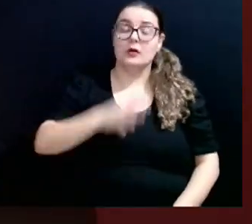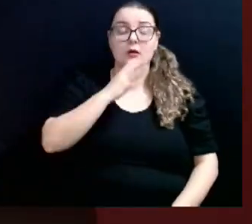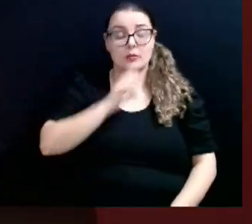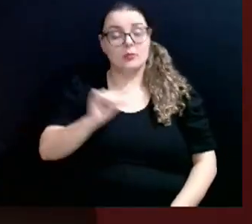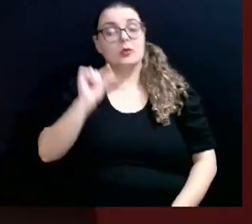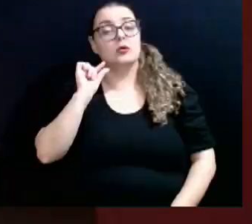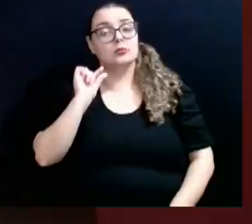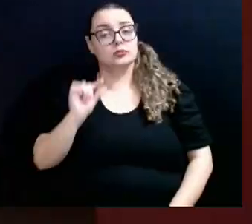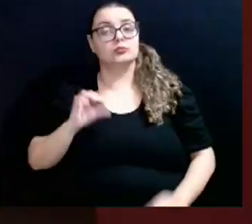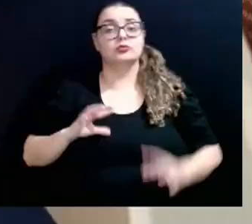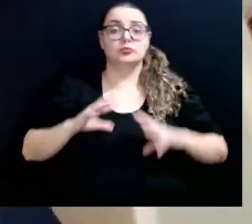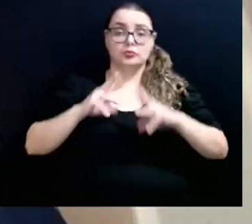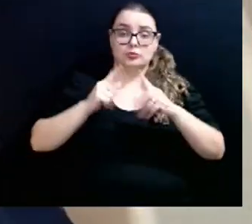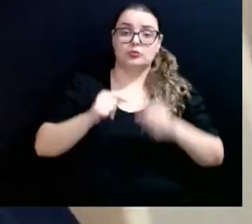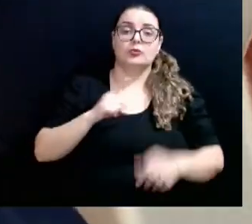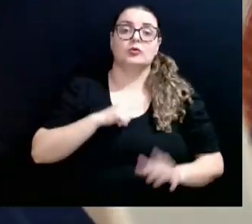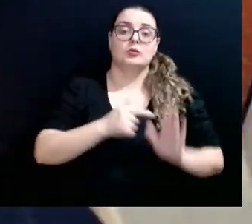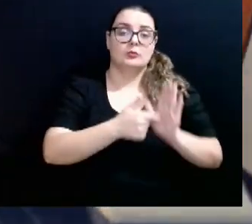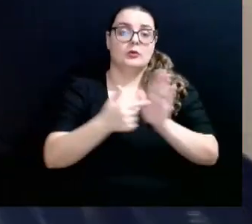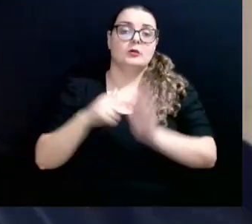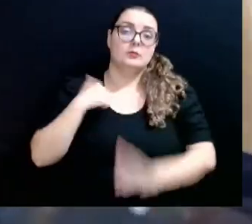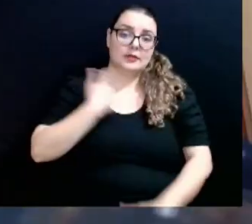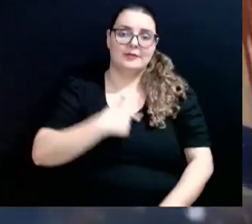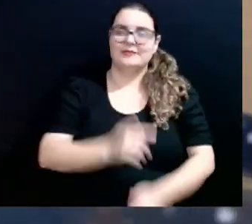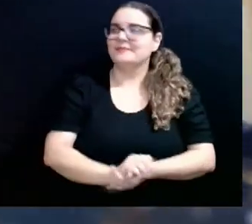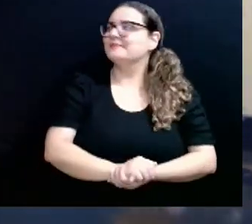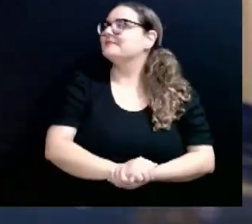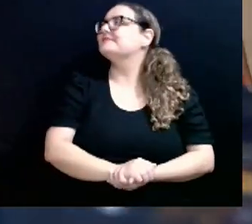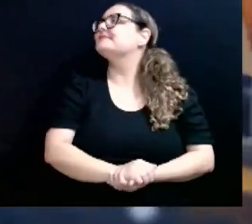que eles têm para mostrar para a gente.